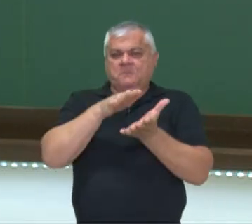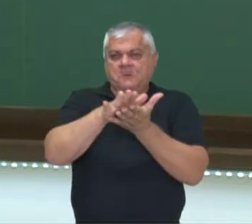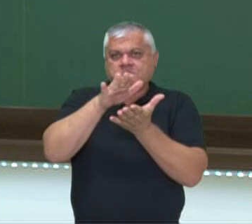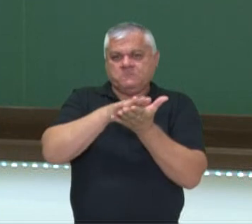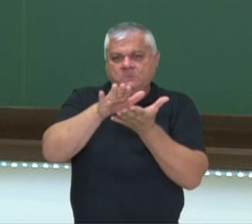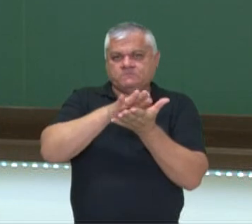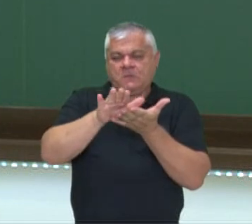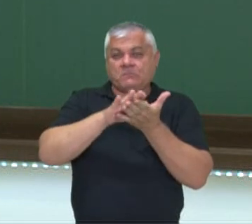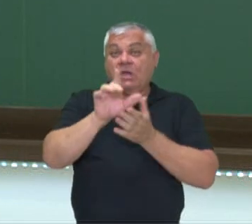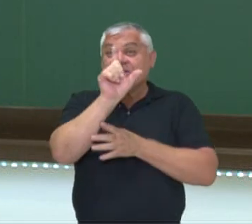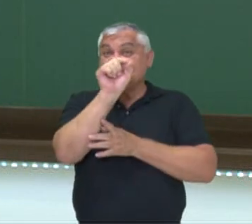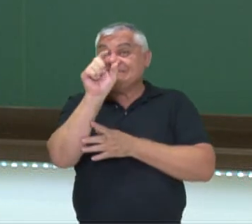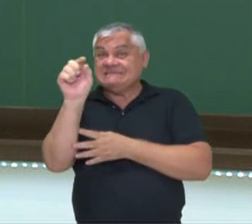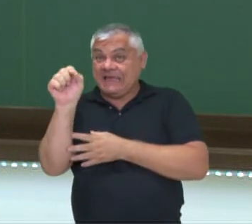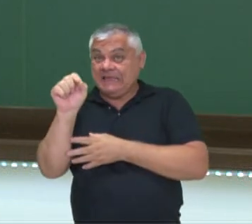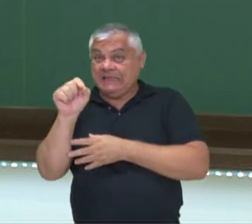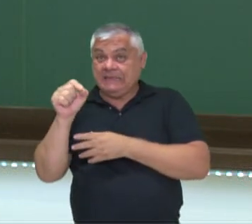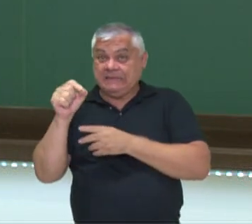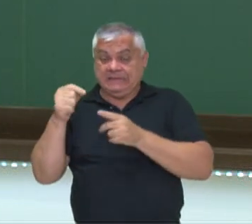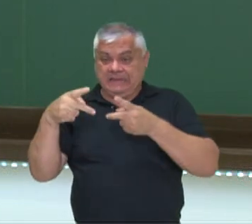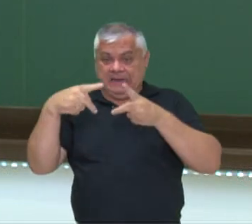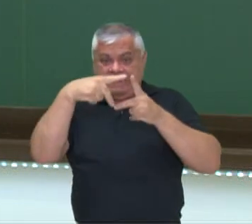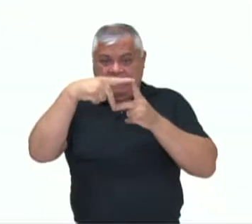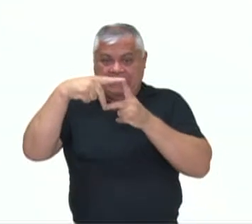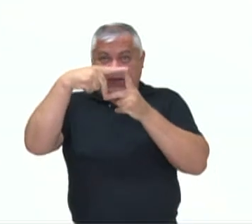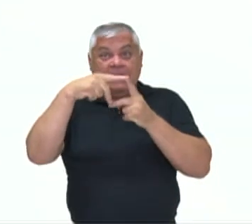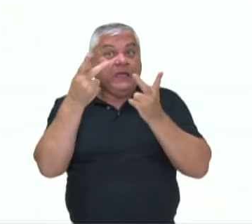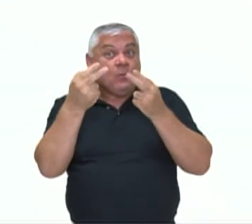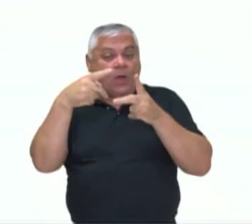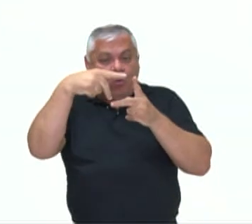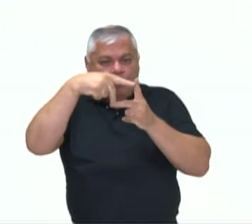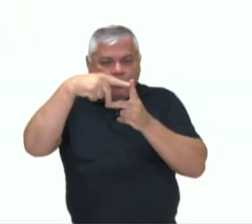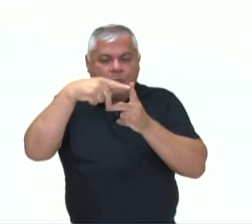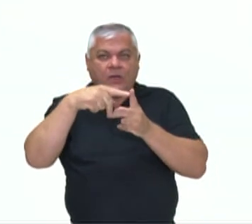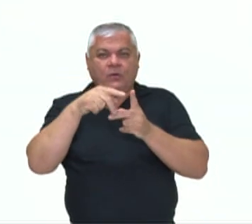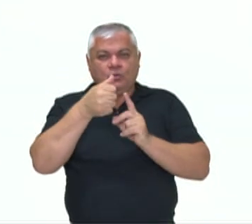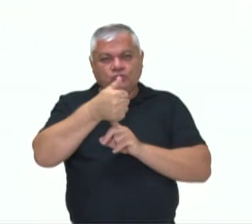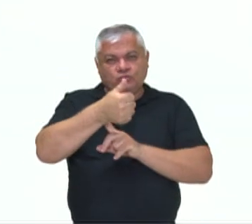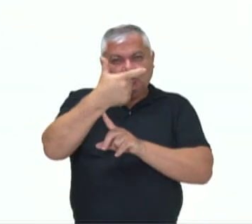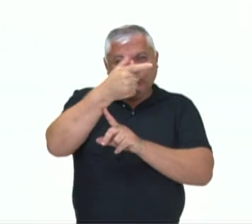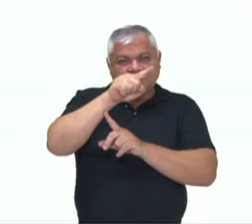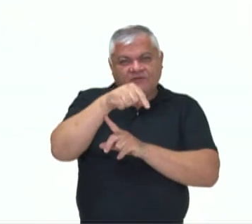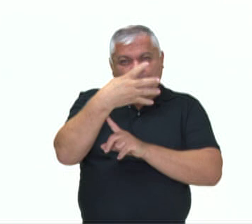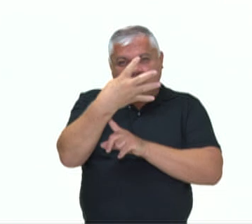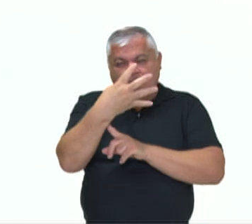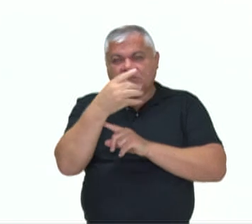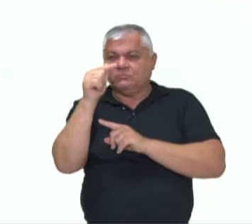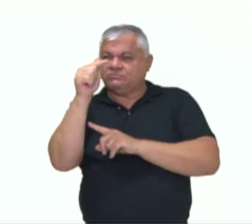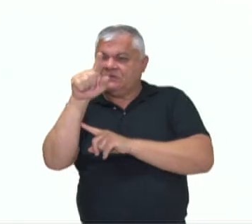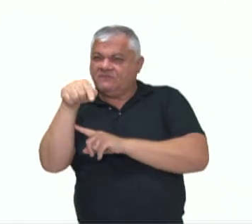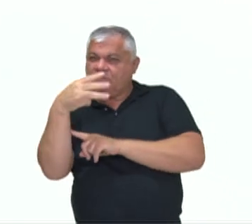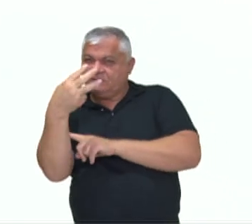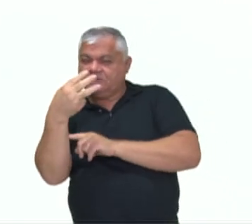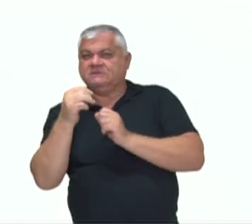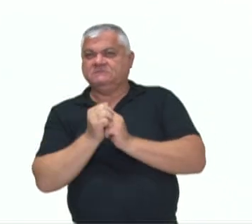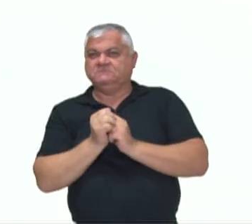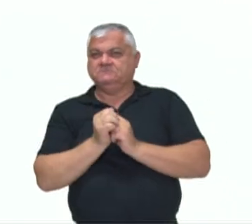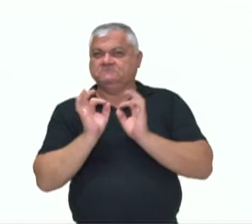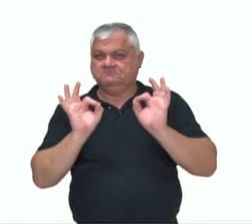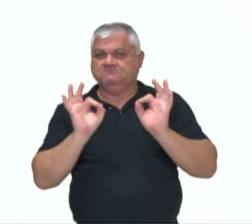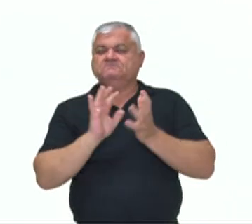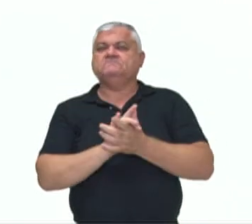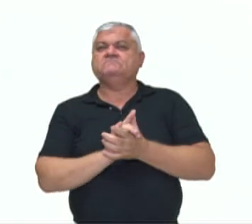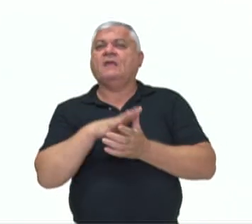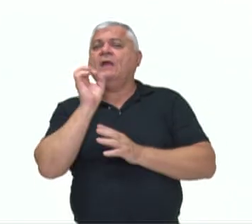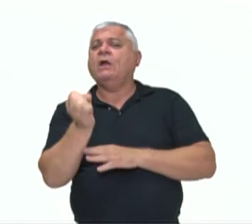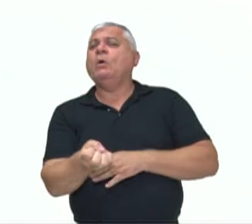de papel. Então, você tem 100 retângulos iguais, de tamanho 12,4 por 7,3 centímetros. Qual